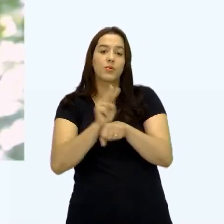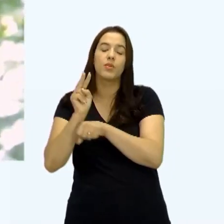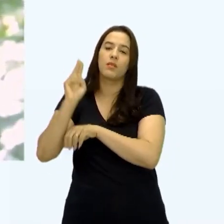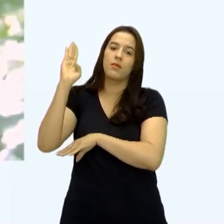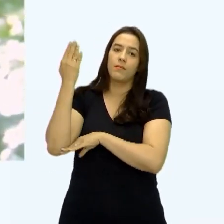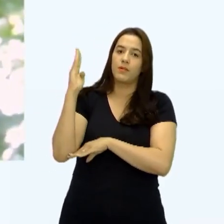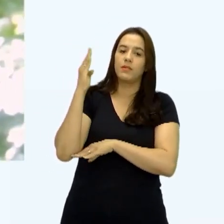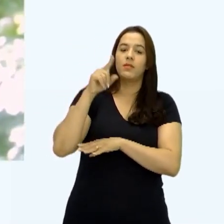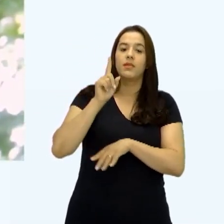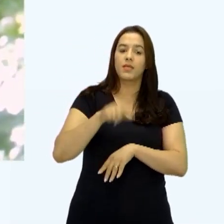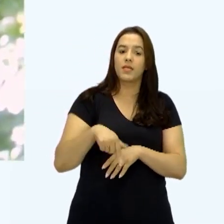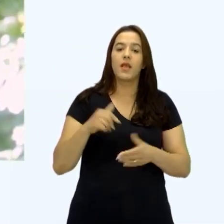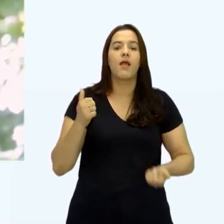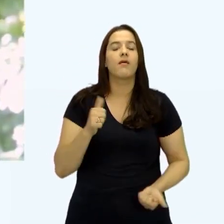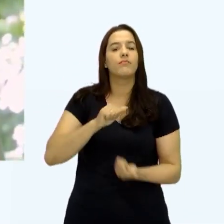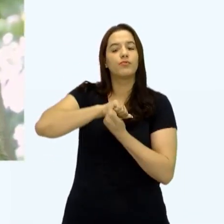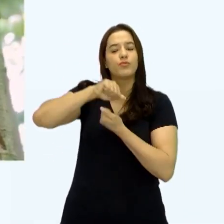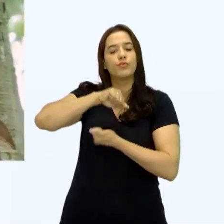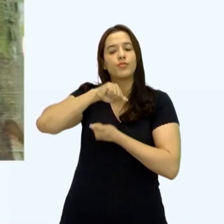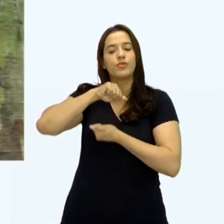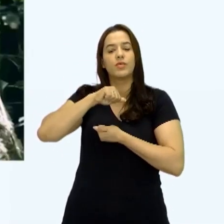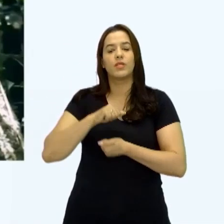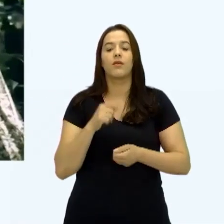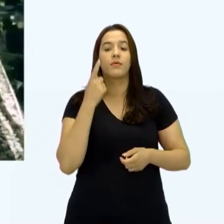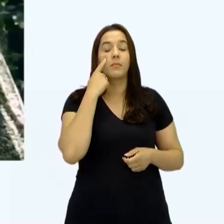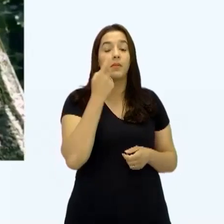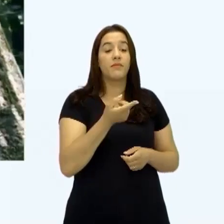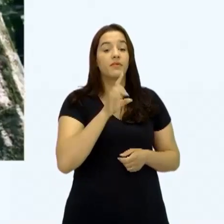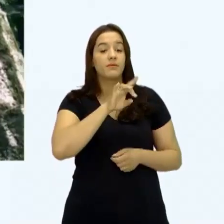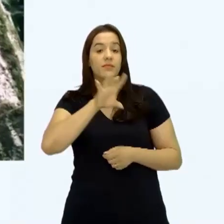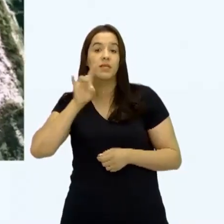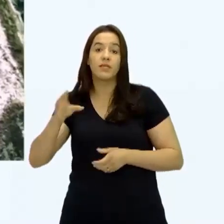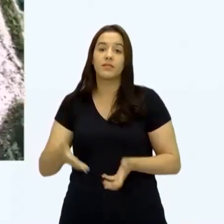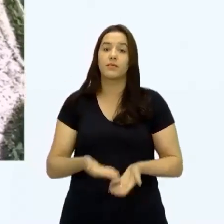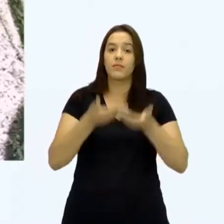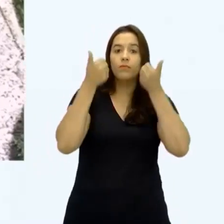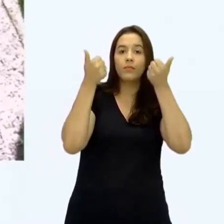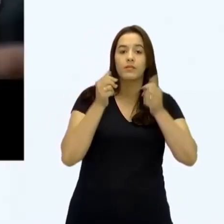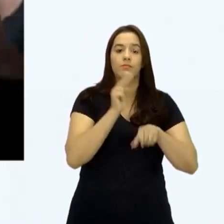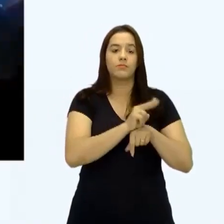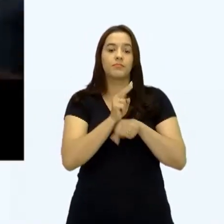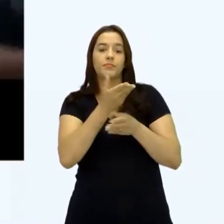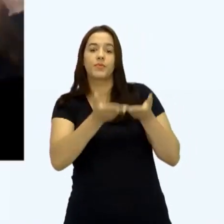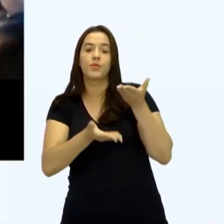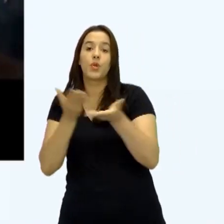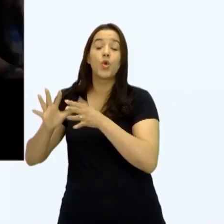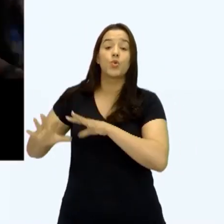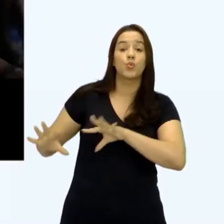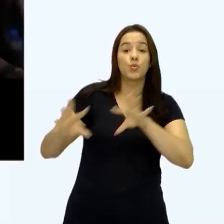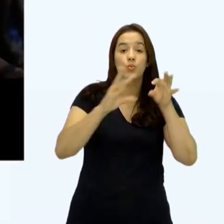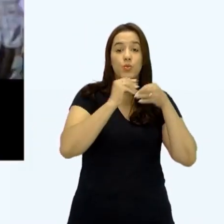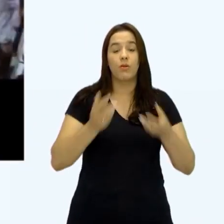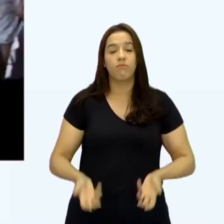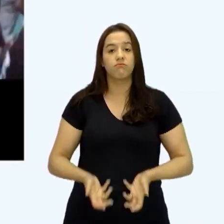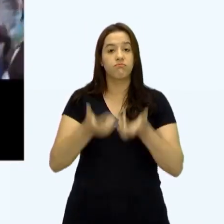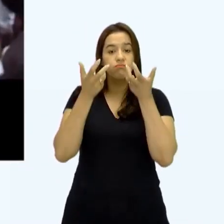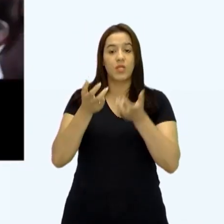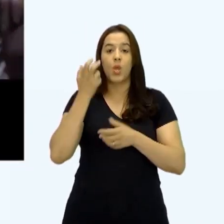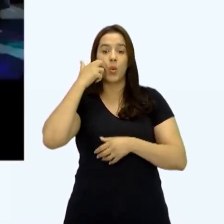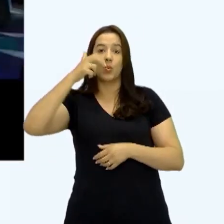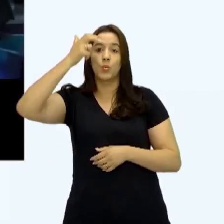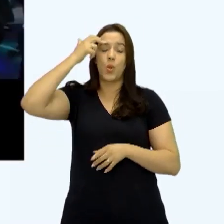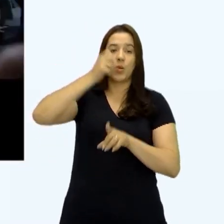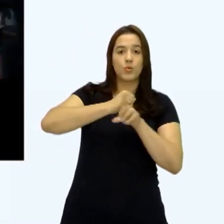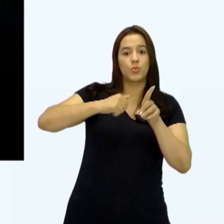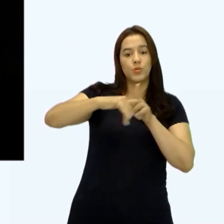madeira. Uma forma sustentável de explorar os bens das unidades de conservação. Toda essa riqueza biológica, cultural e